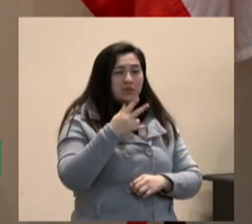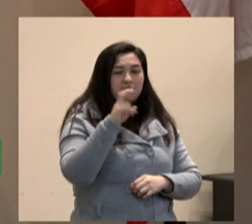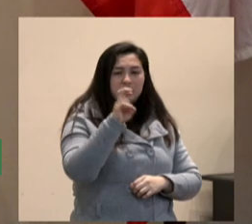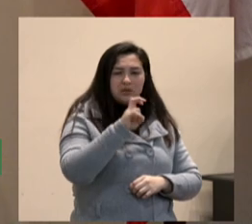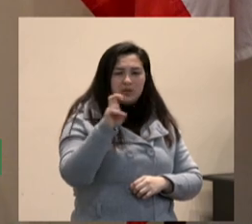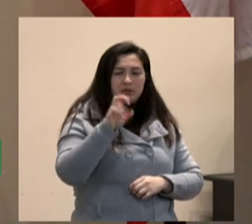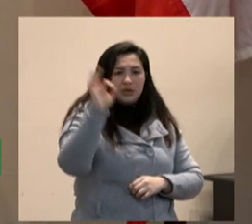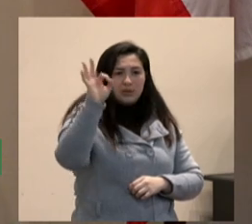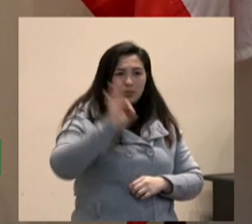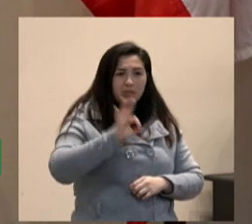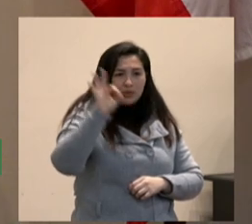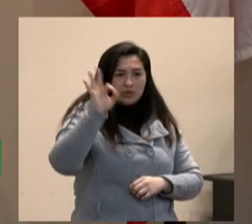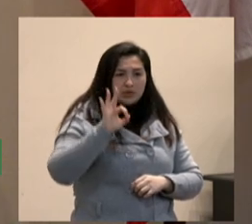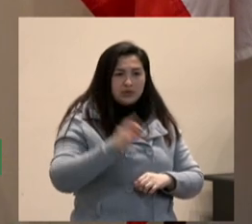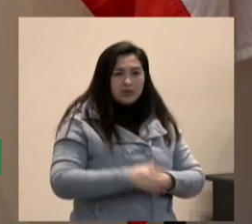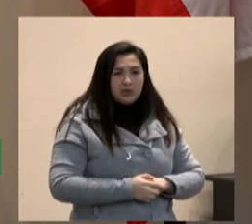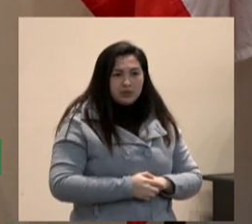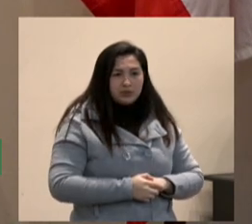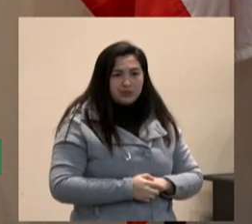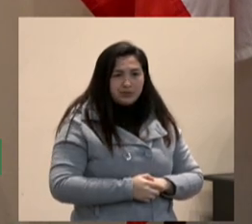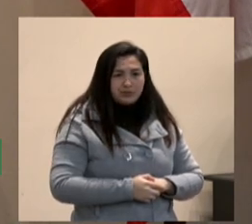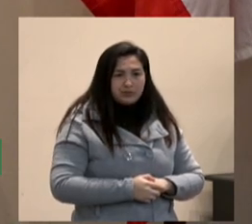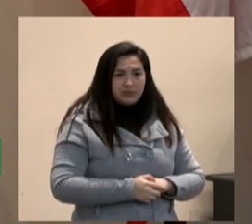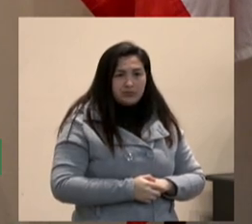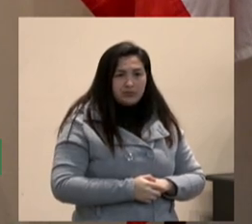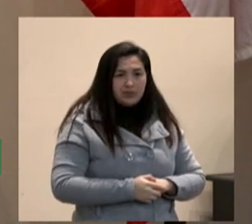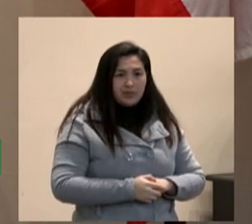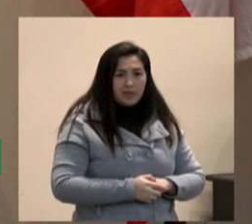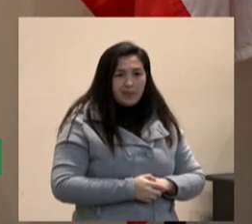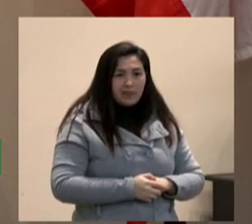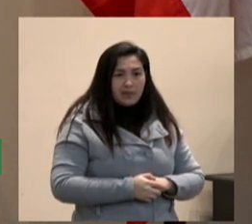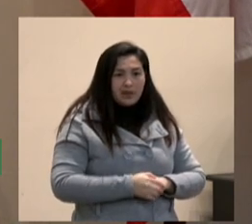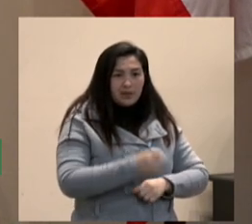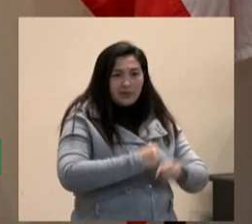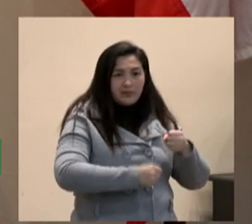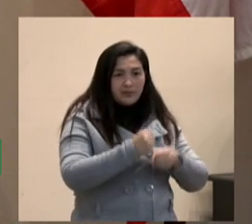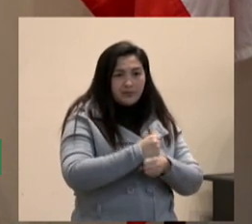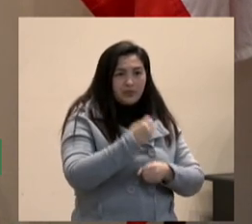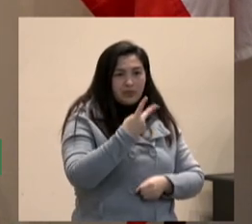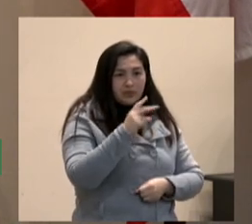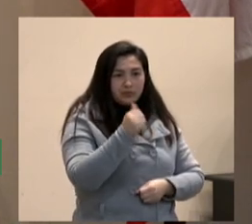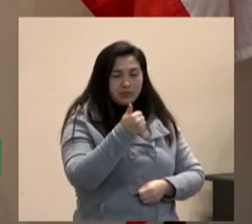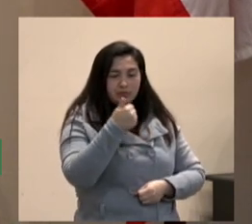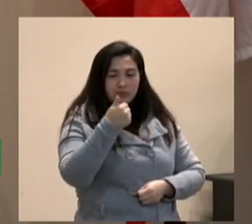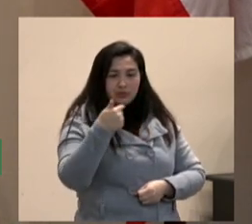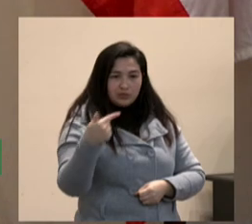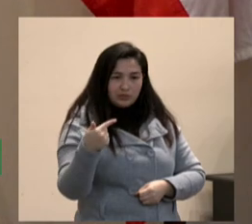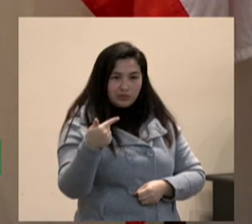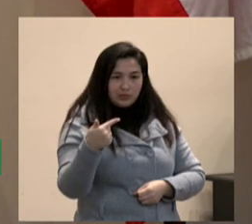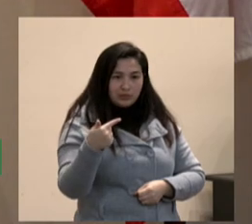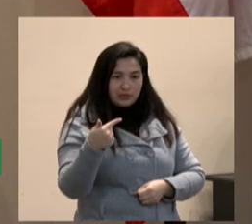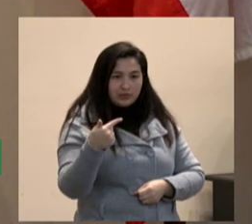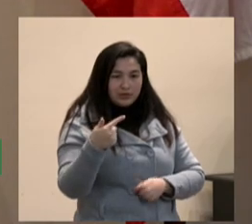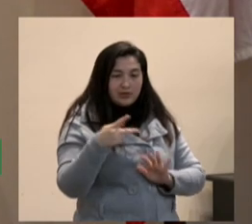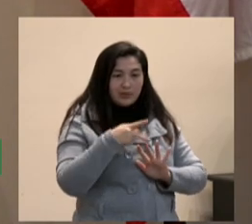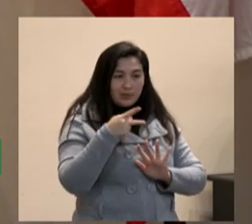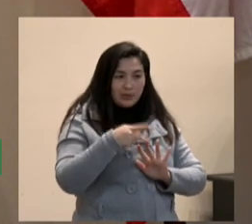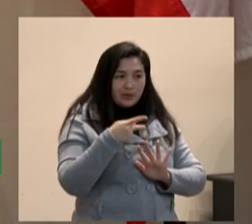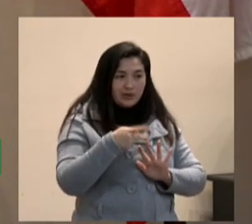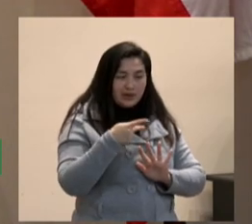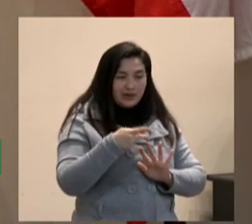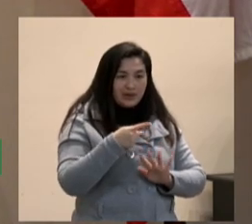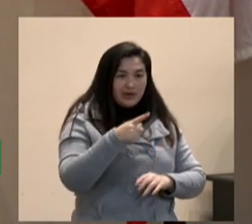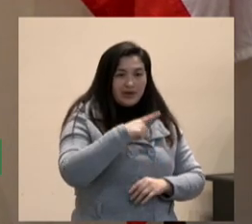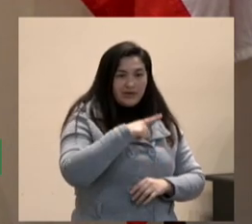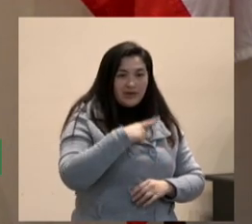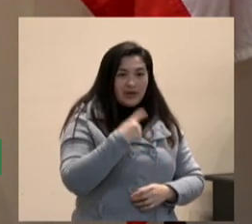95,56%. Ou seja, em 2012, o investimento na EJA, os recursos aportados para a EJA, foram